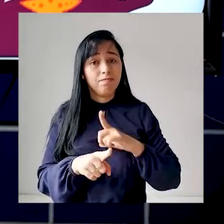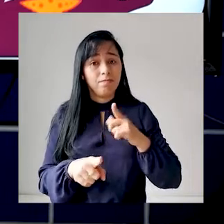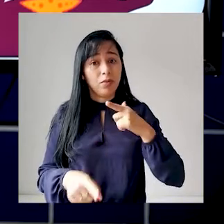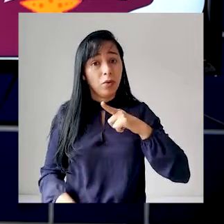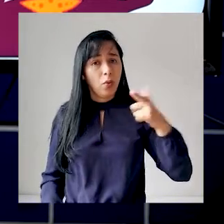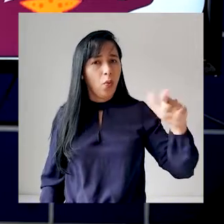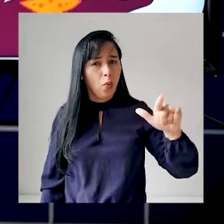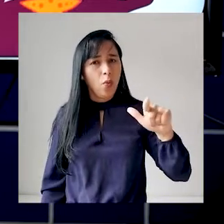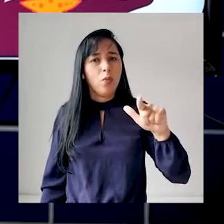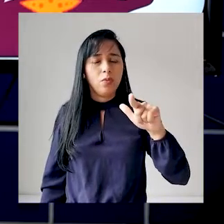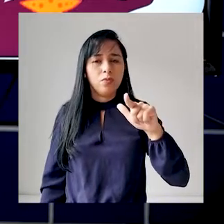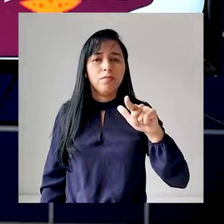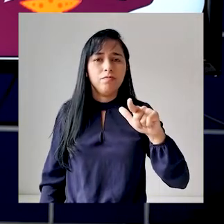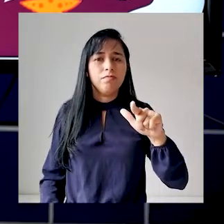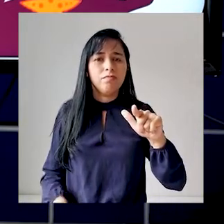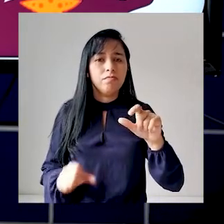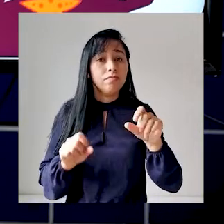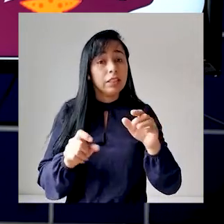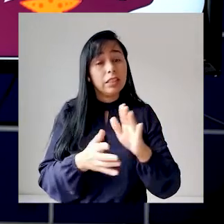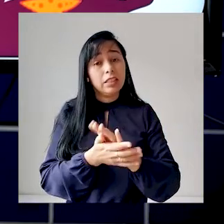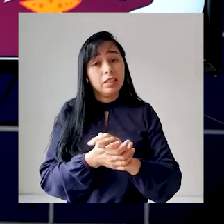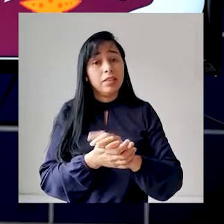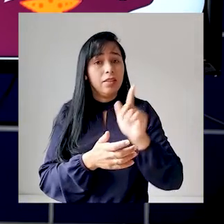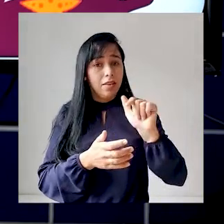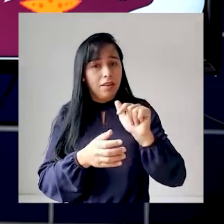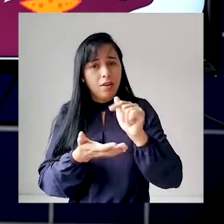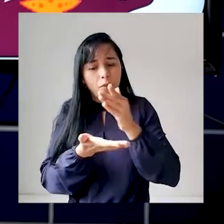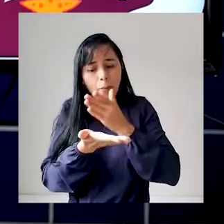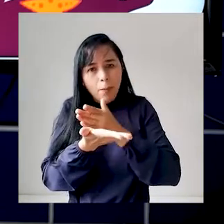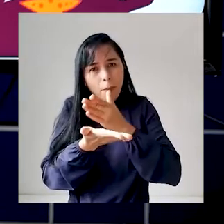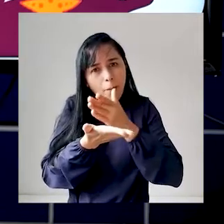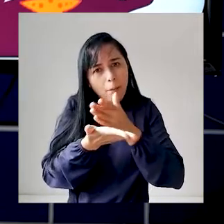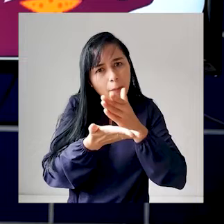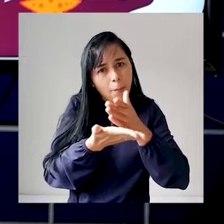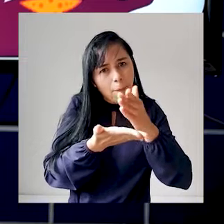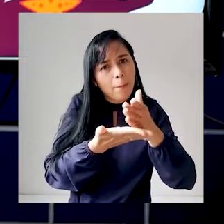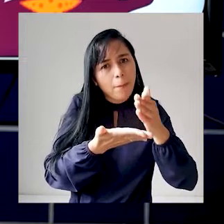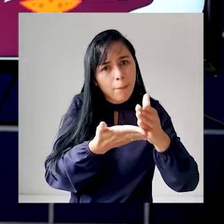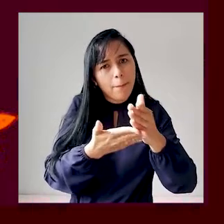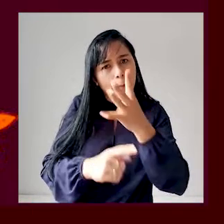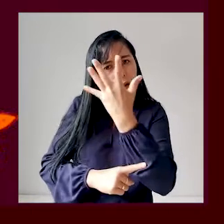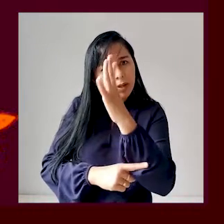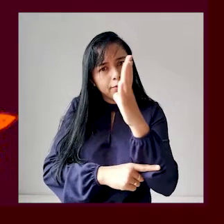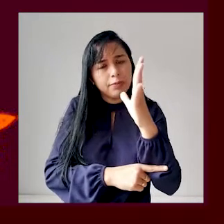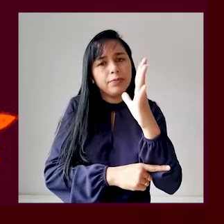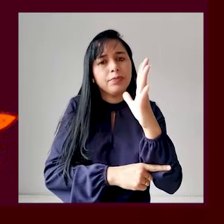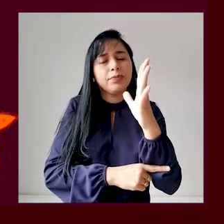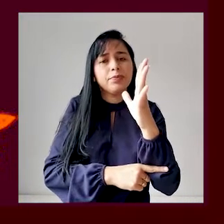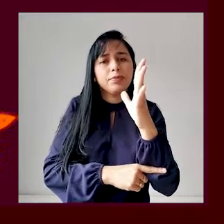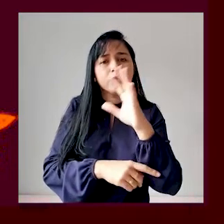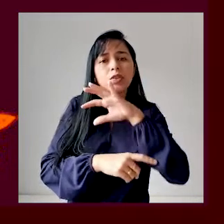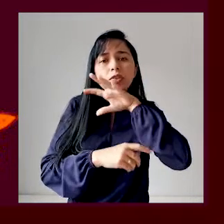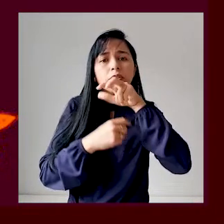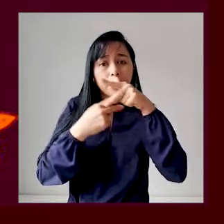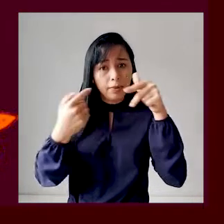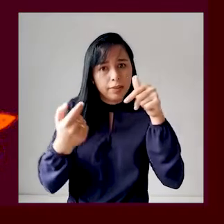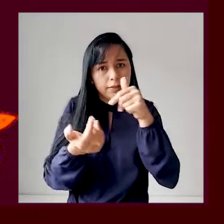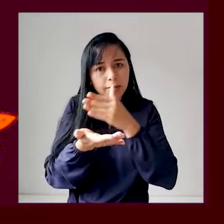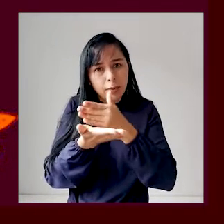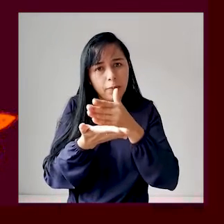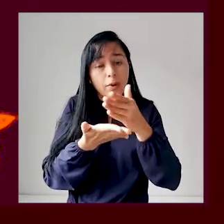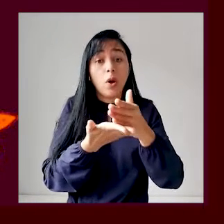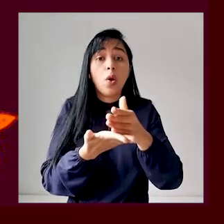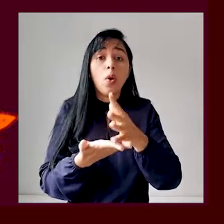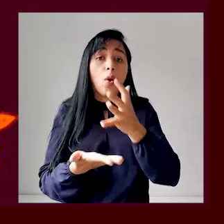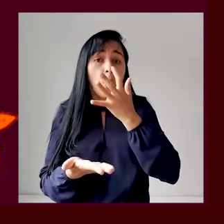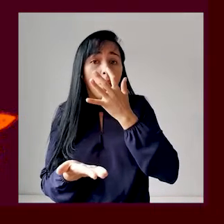animais é por fragmentação ou regeneração. Esse tipo de reprodução